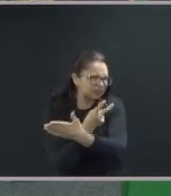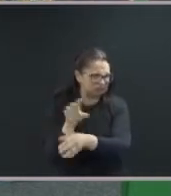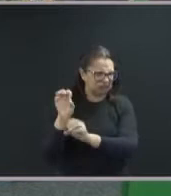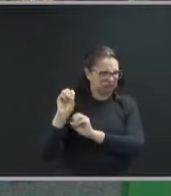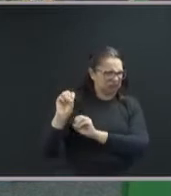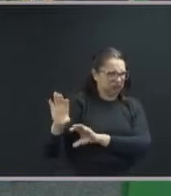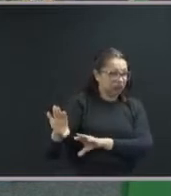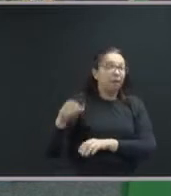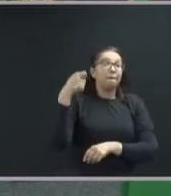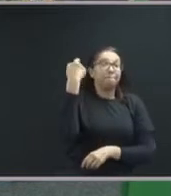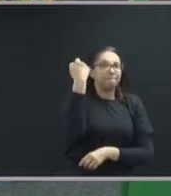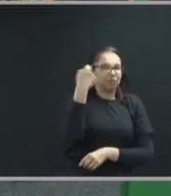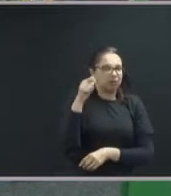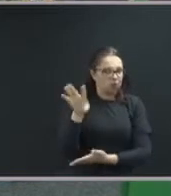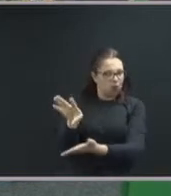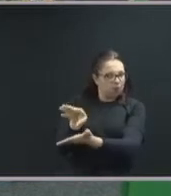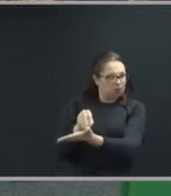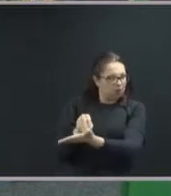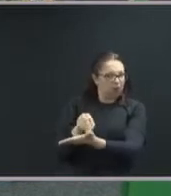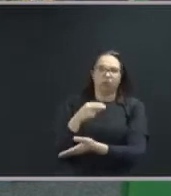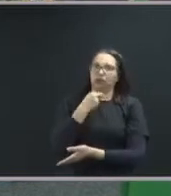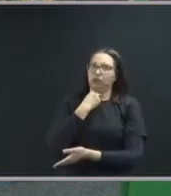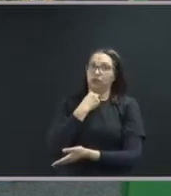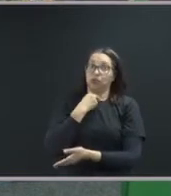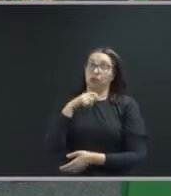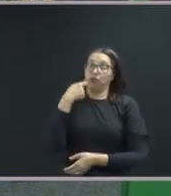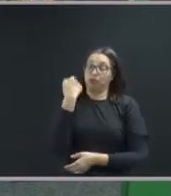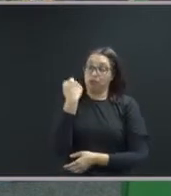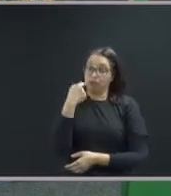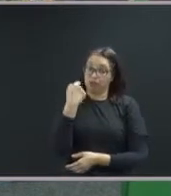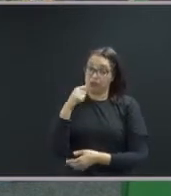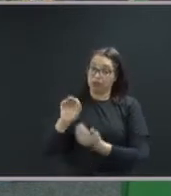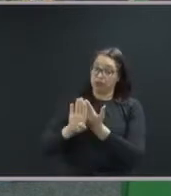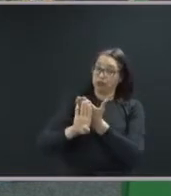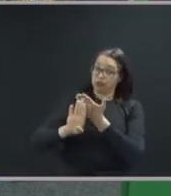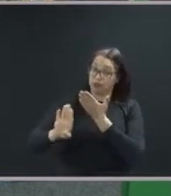A Bíblia diz, nós temos que tomar. Não adianta eu ver o pastor.